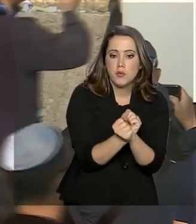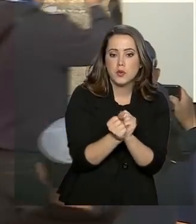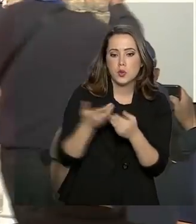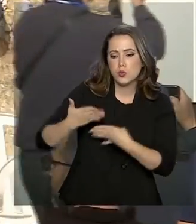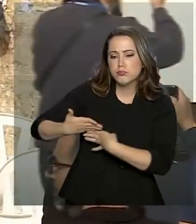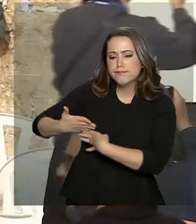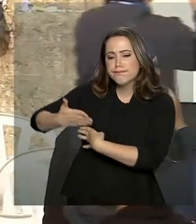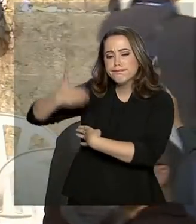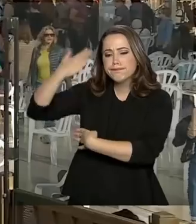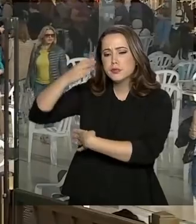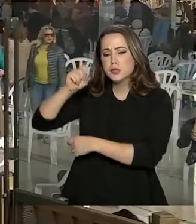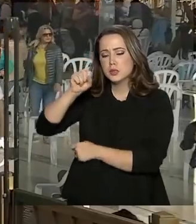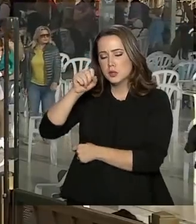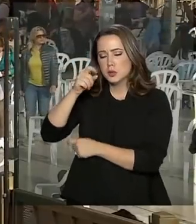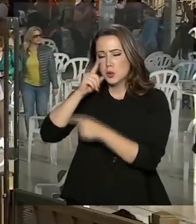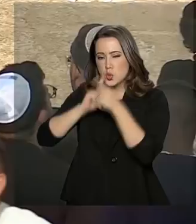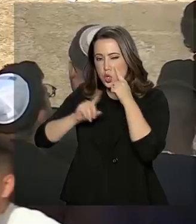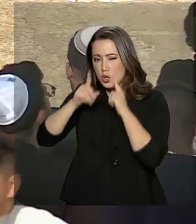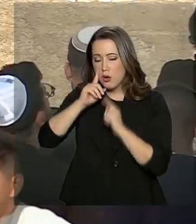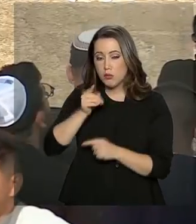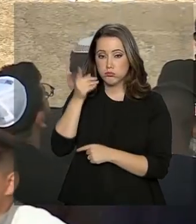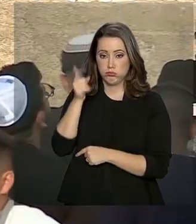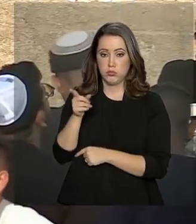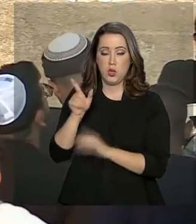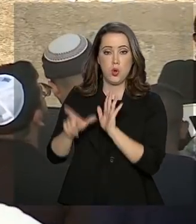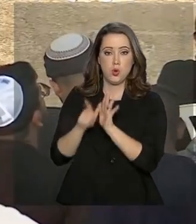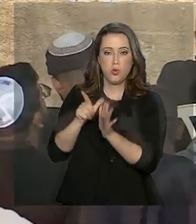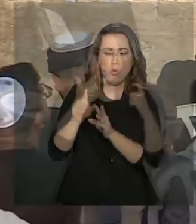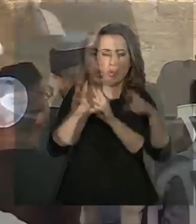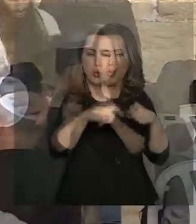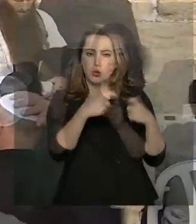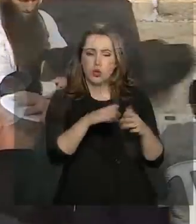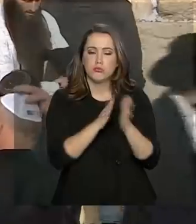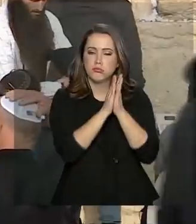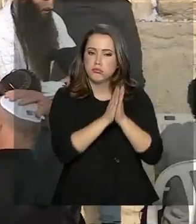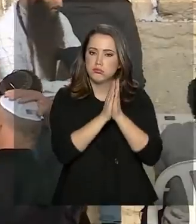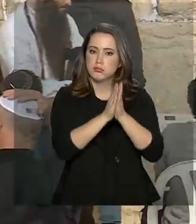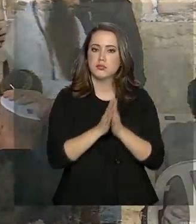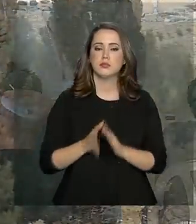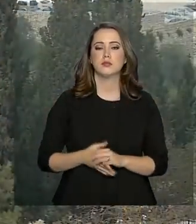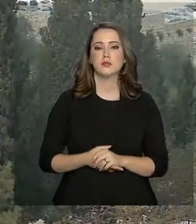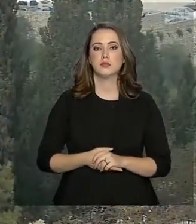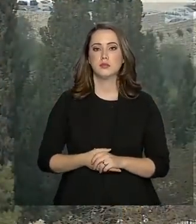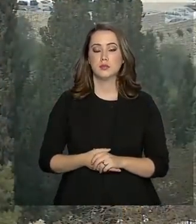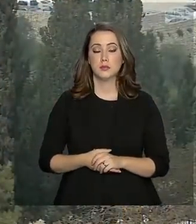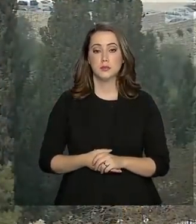no local onde os judeus acreditam ser o último vestígio do Templo de Salomão.